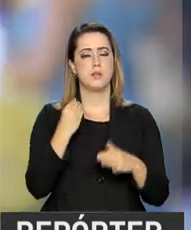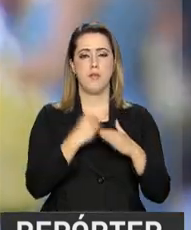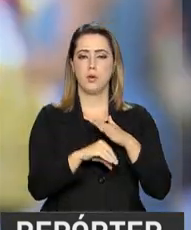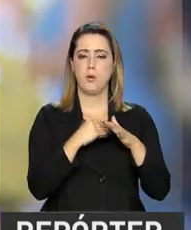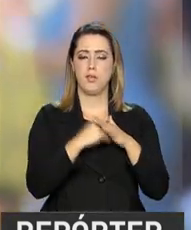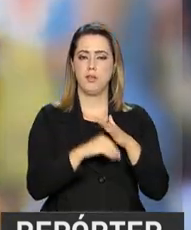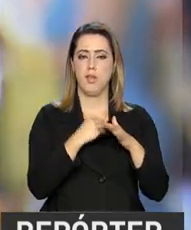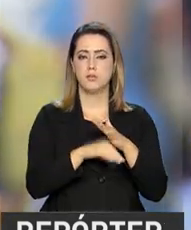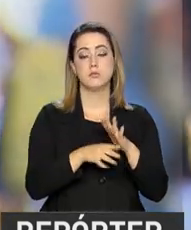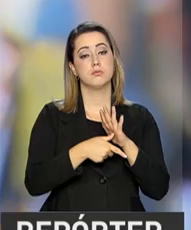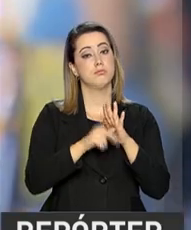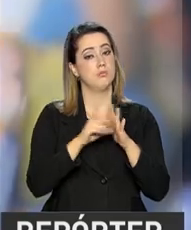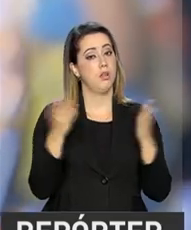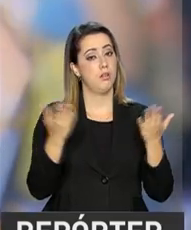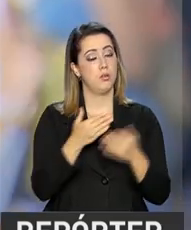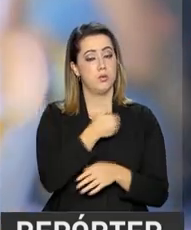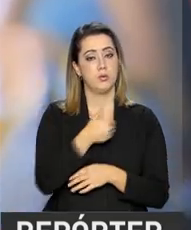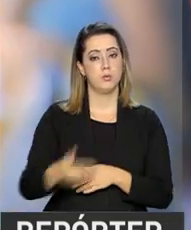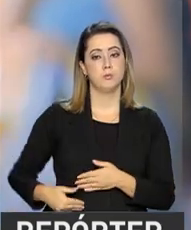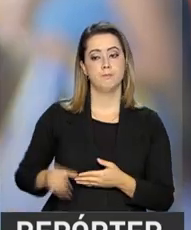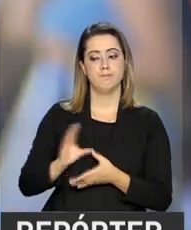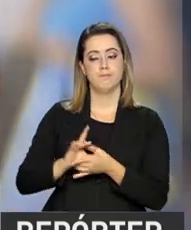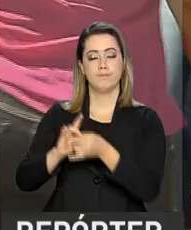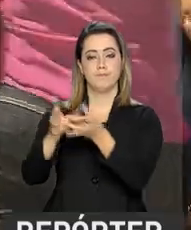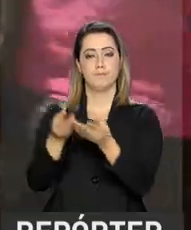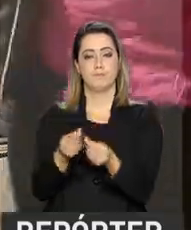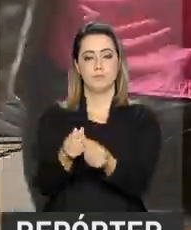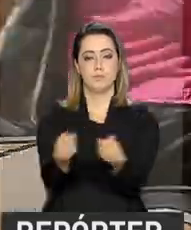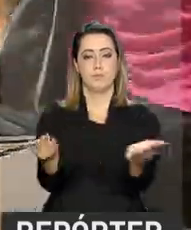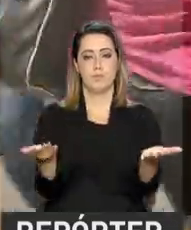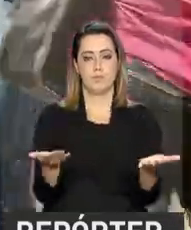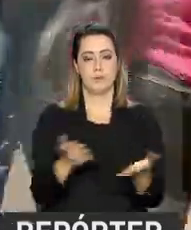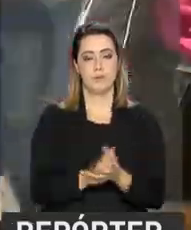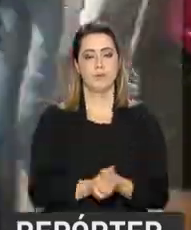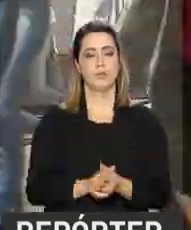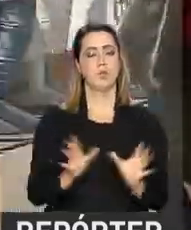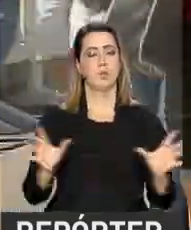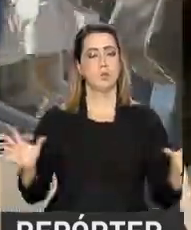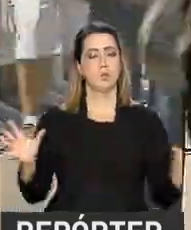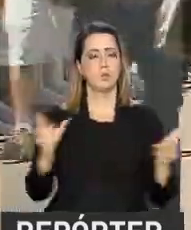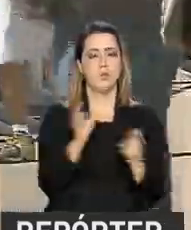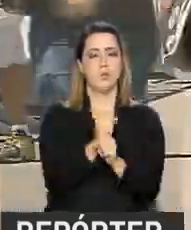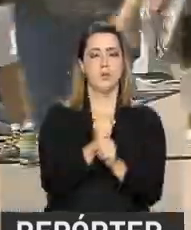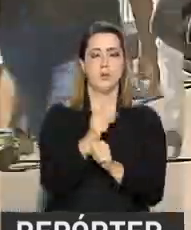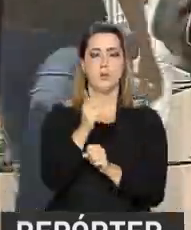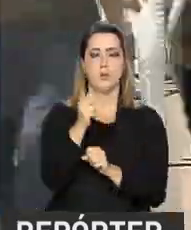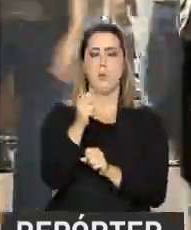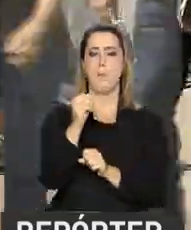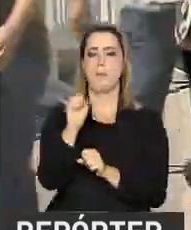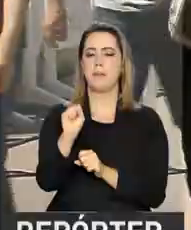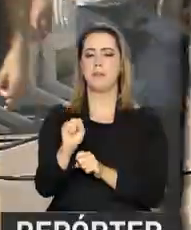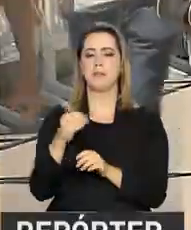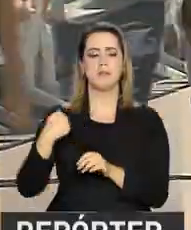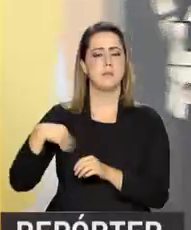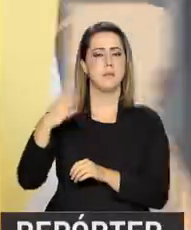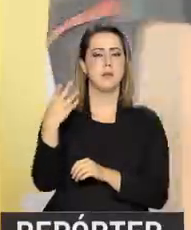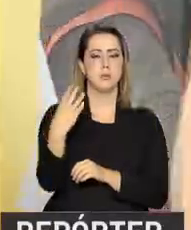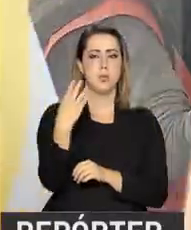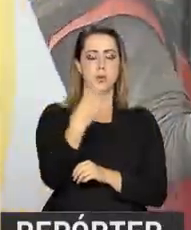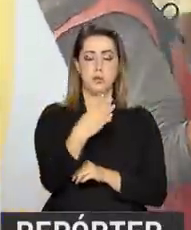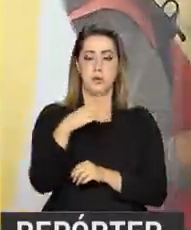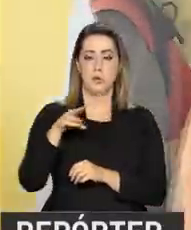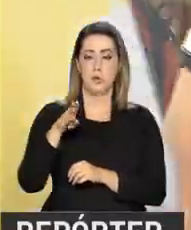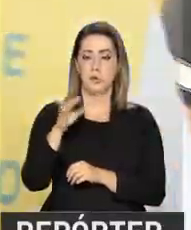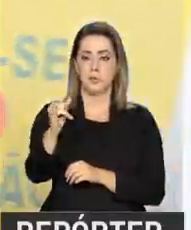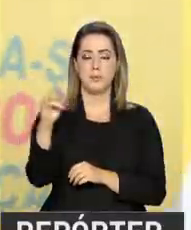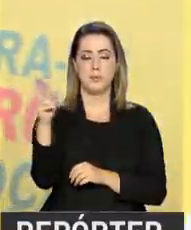fundo e que agora o governo vai injetar na economia. Se somados os recursos do PIS/PASEP com os mais de 44 bilhões